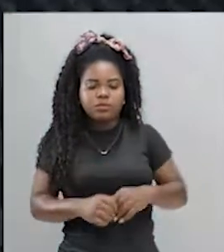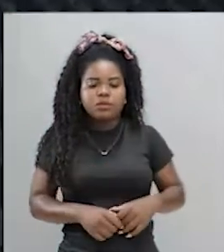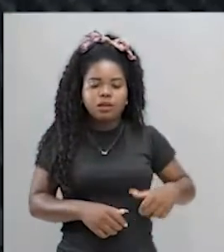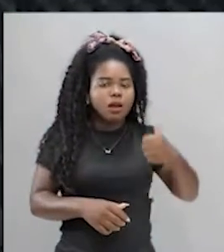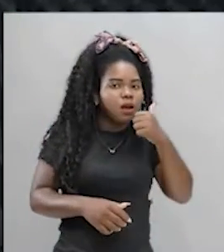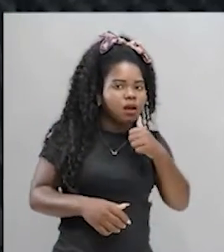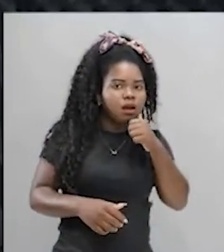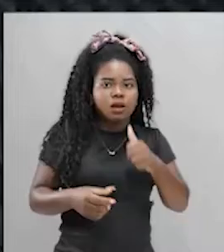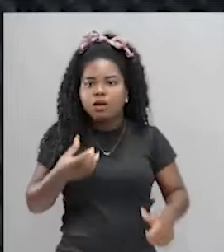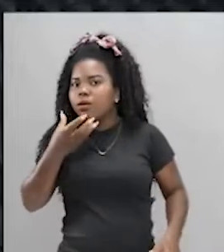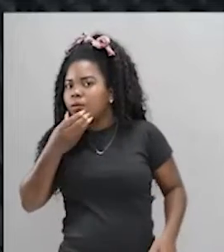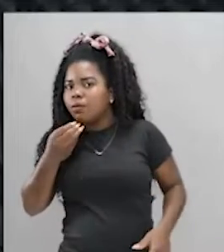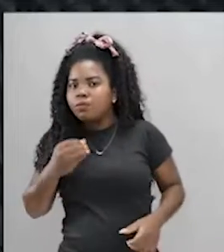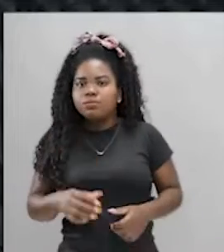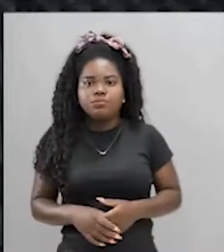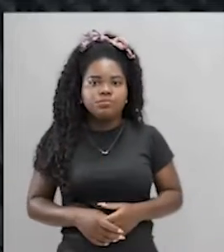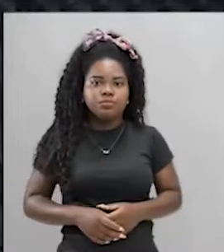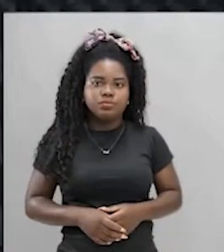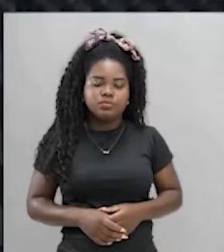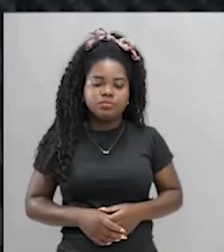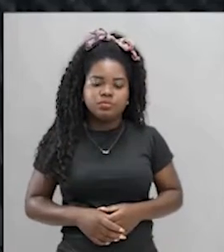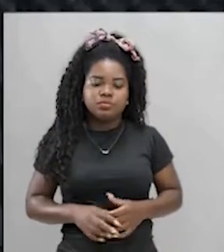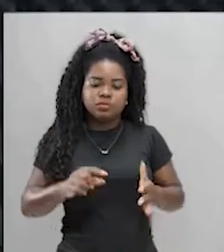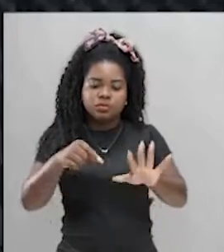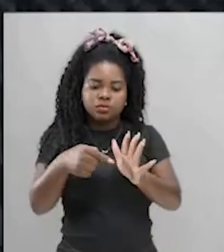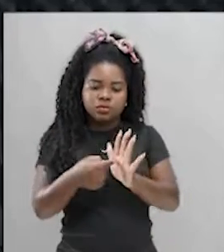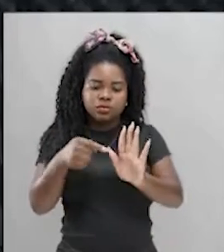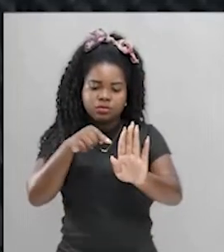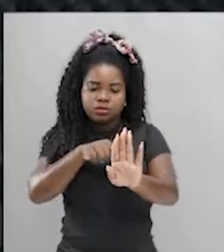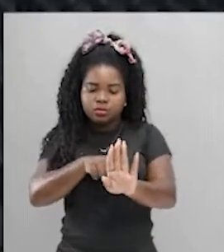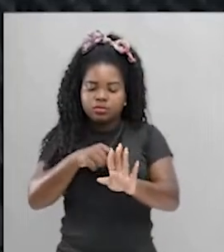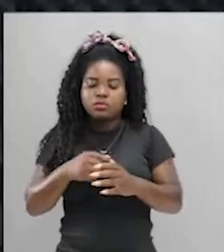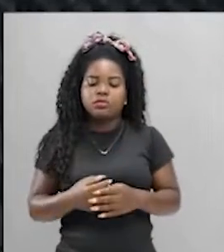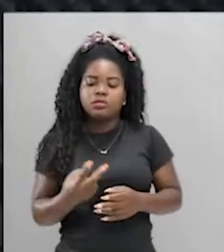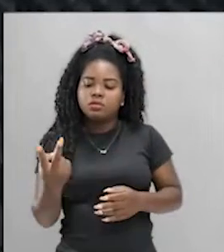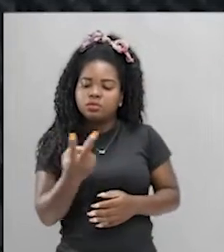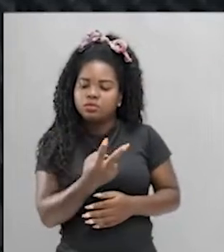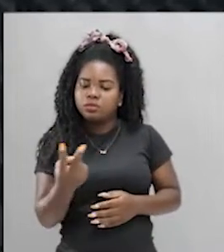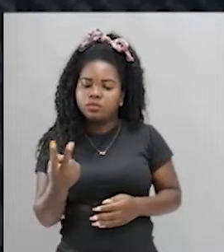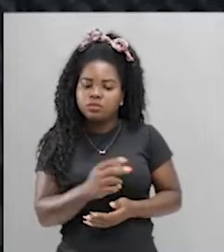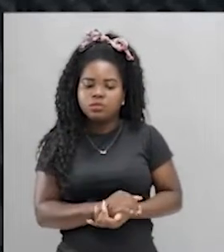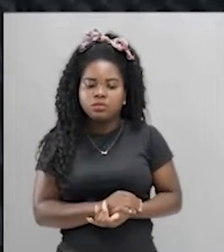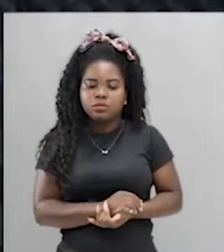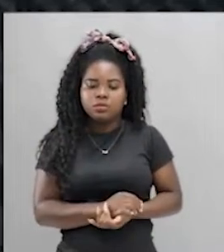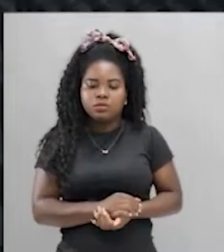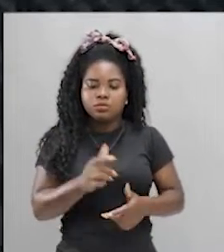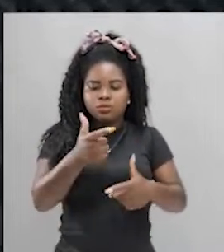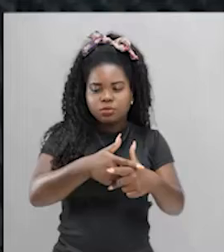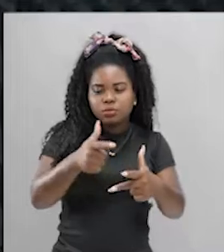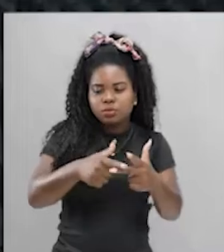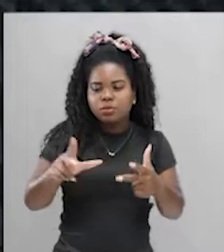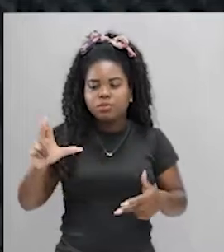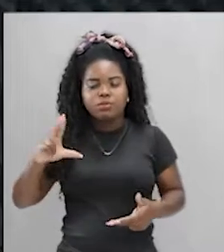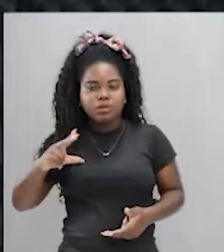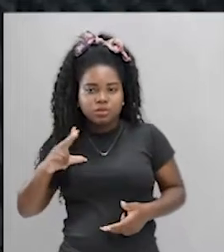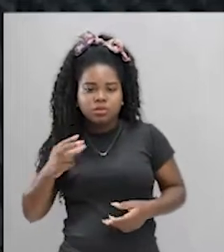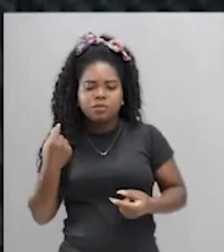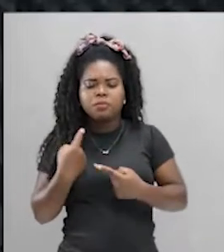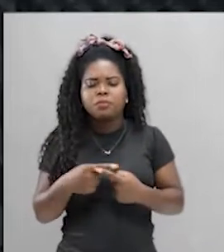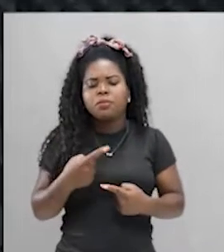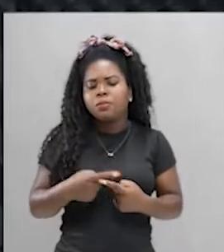uma grade. Gente, né, é uma metáfora gigantesca, onde os dois passam por situações bem pessoais. Né? Por que